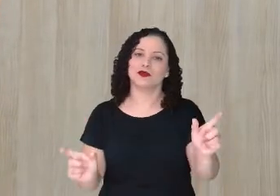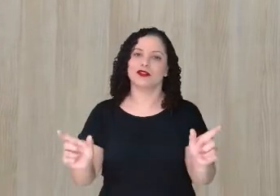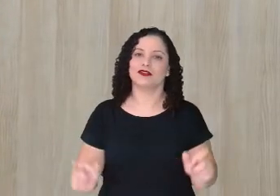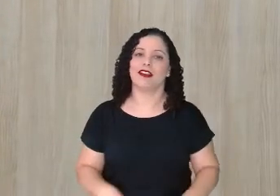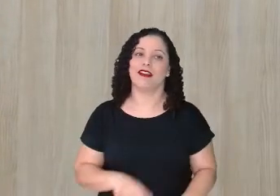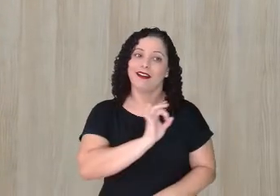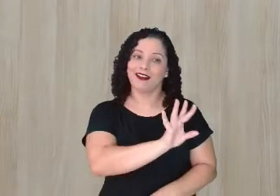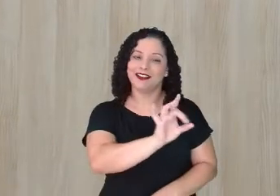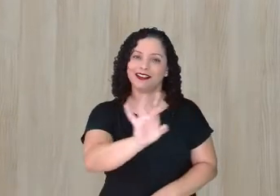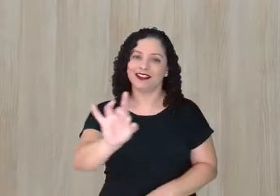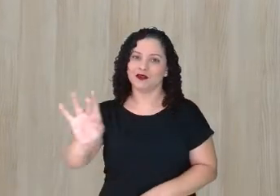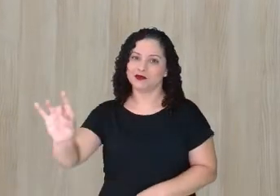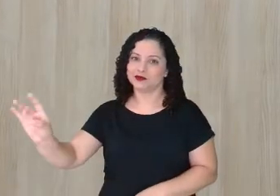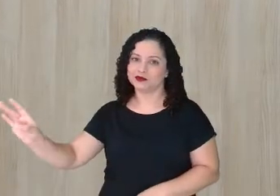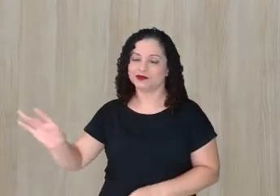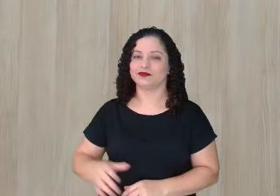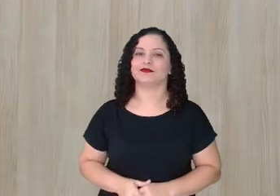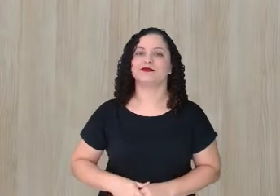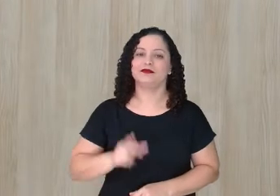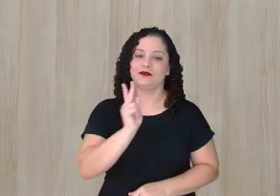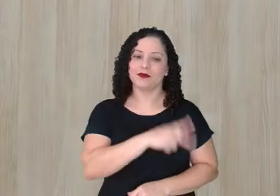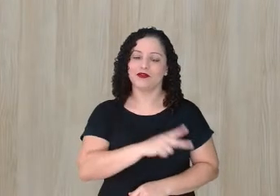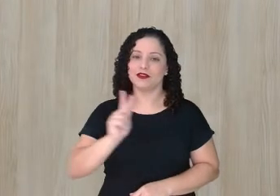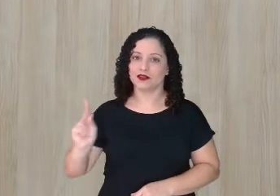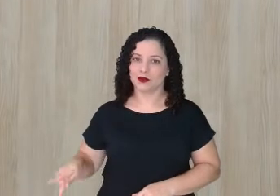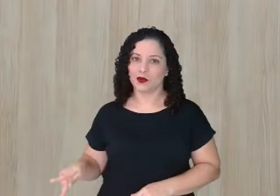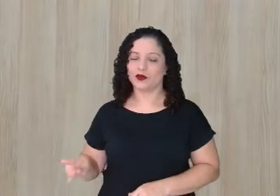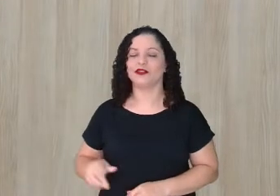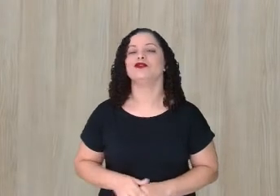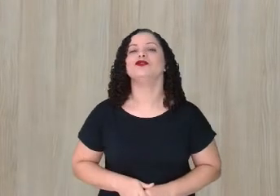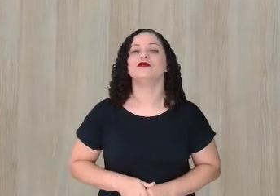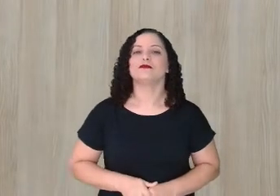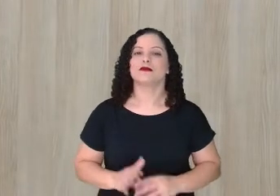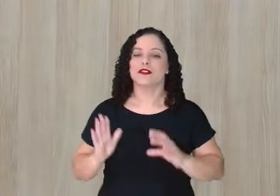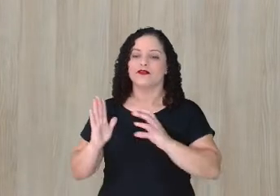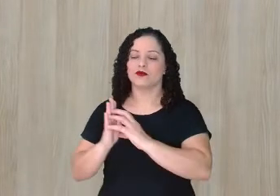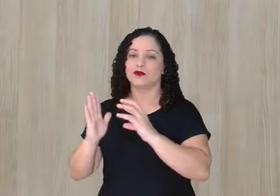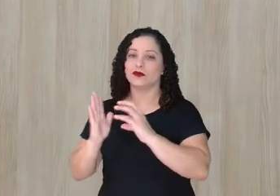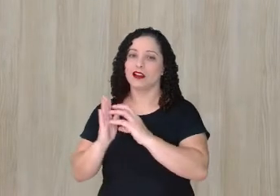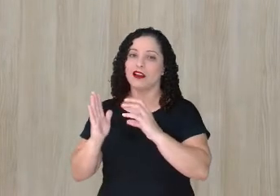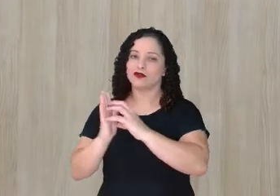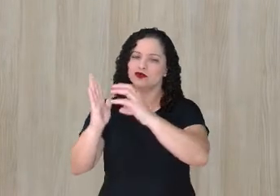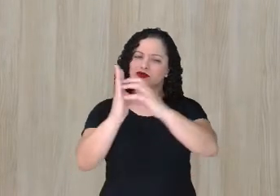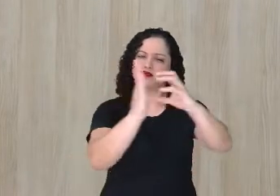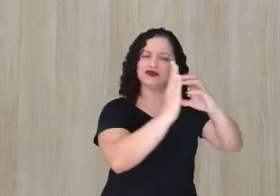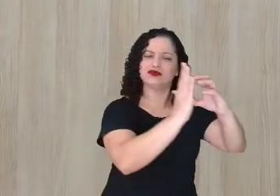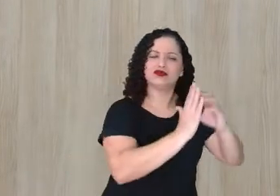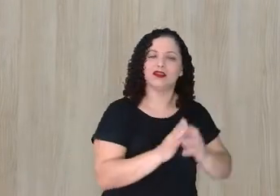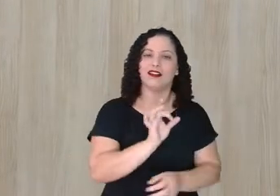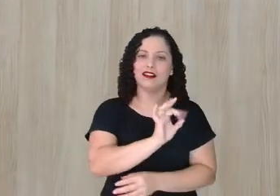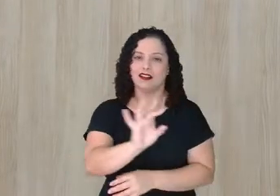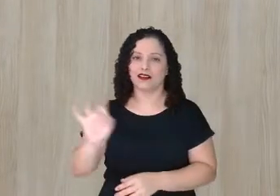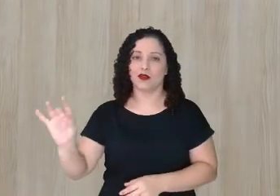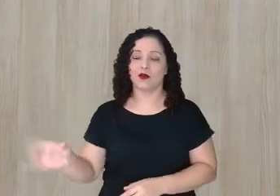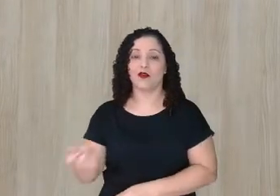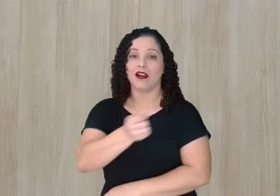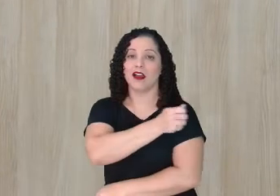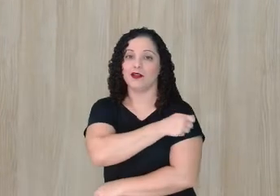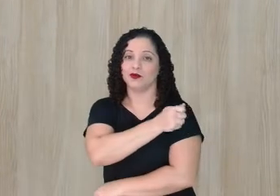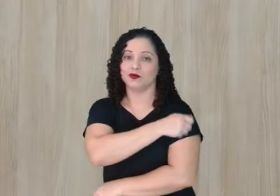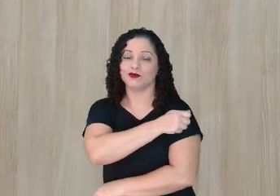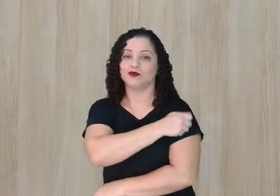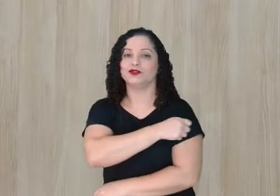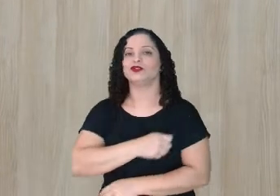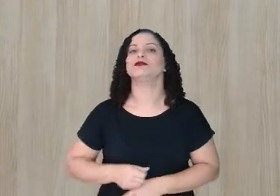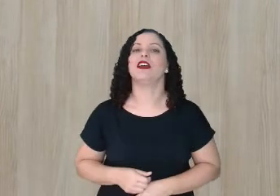Somos nós professores, nós funcionários da escola, nós